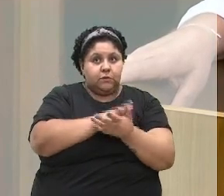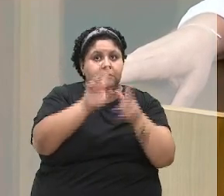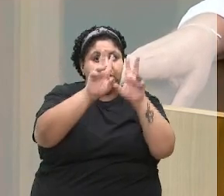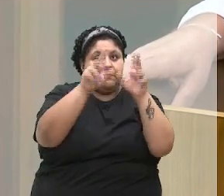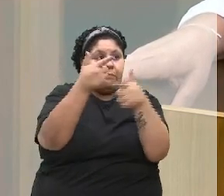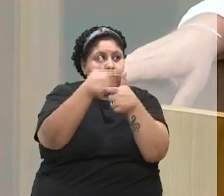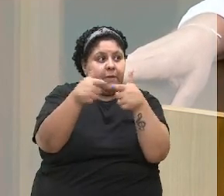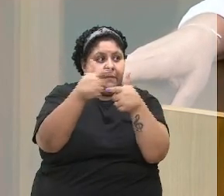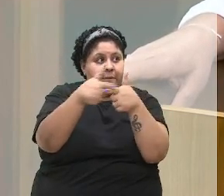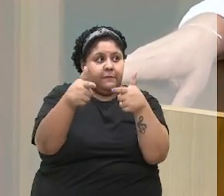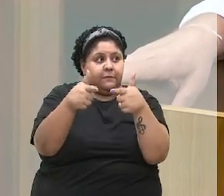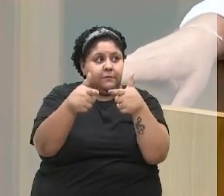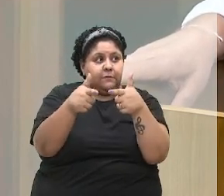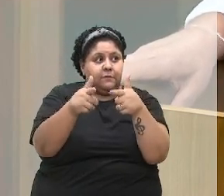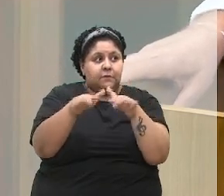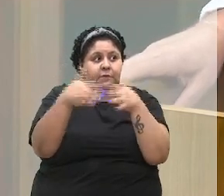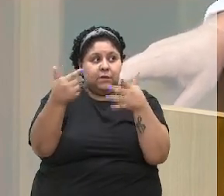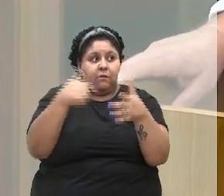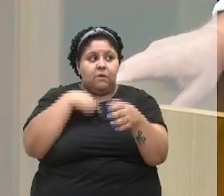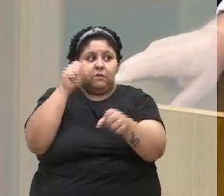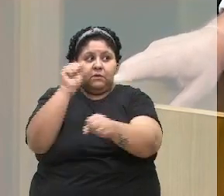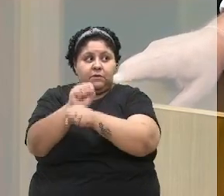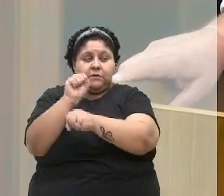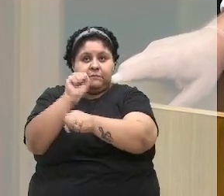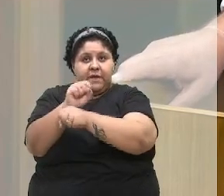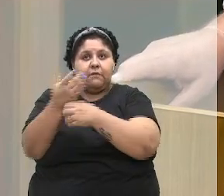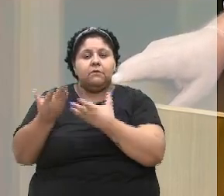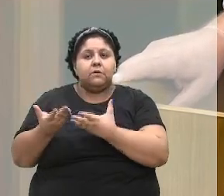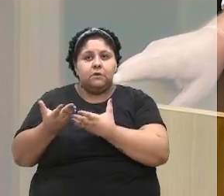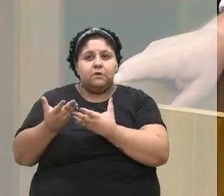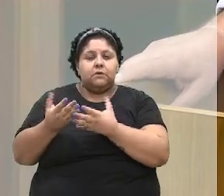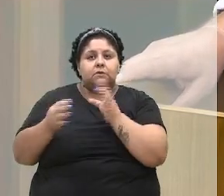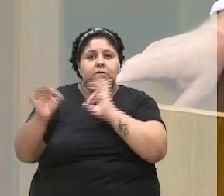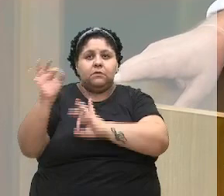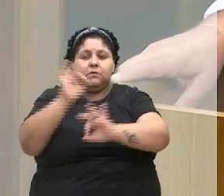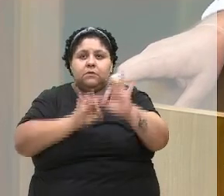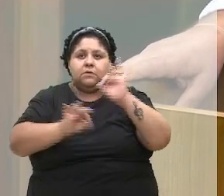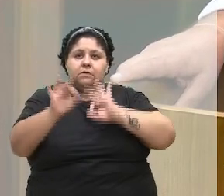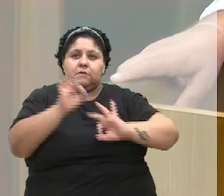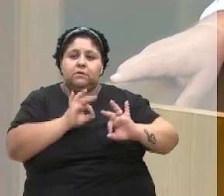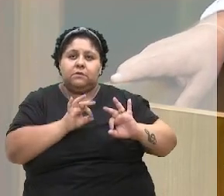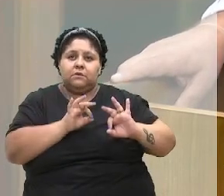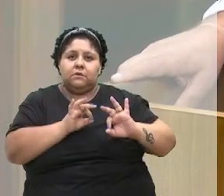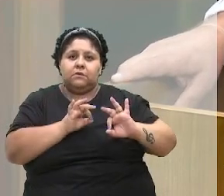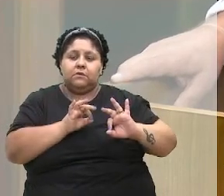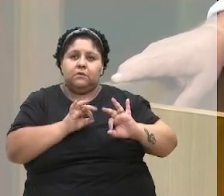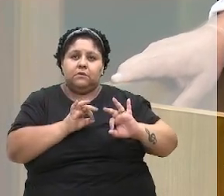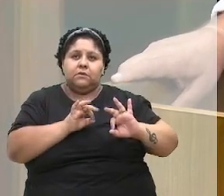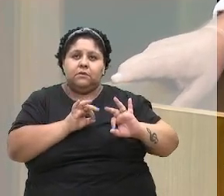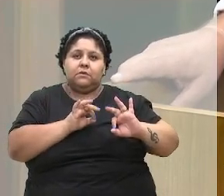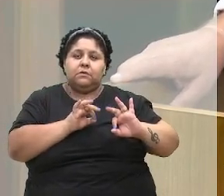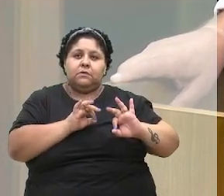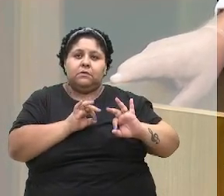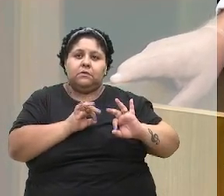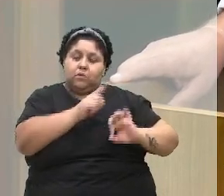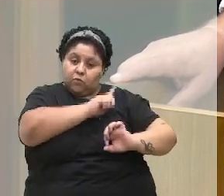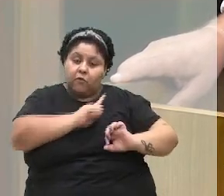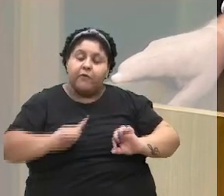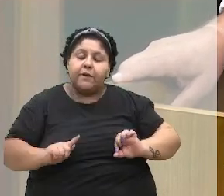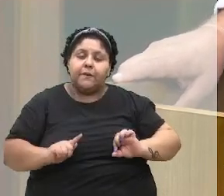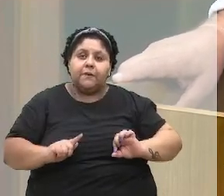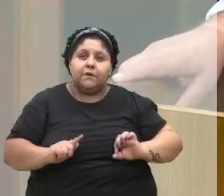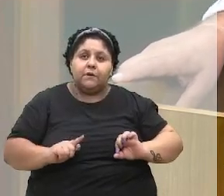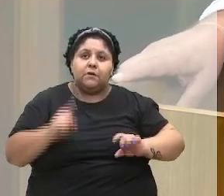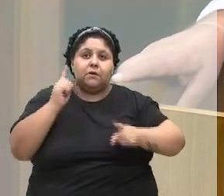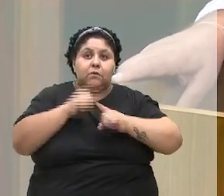situação. Então espero que, hoje, agora nesse momento, não está presente nenhum dos líderes do governo,